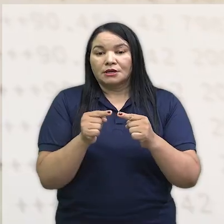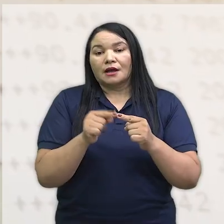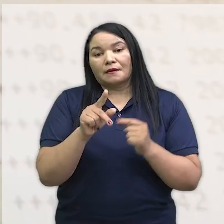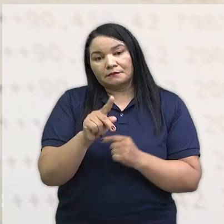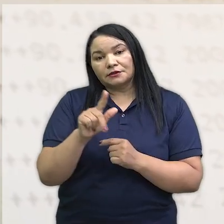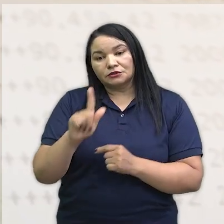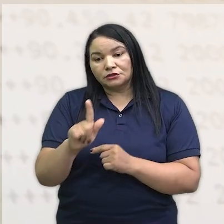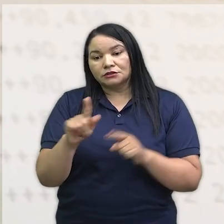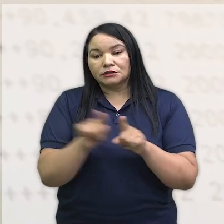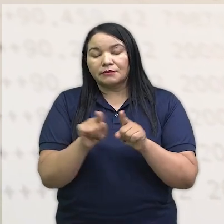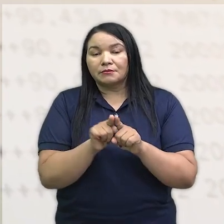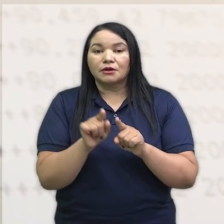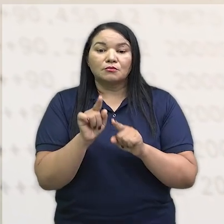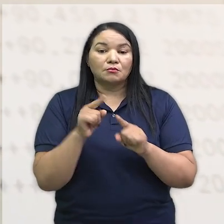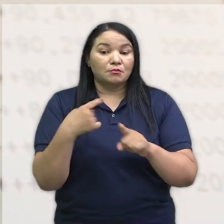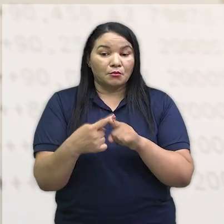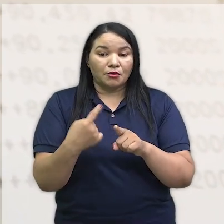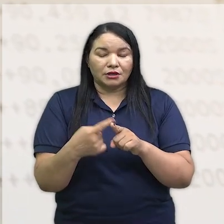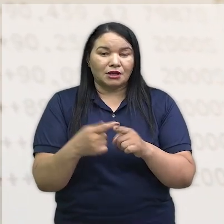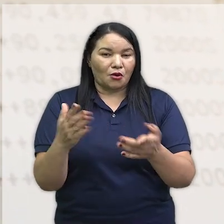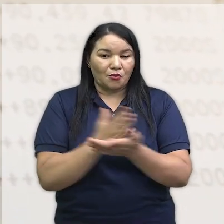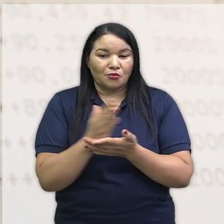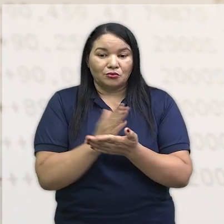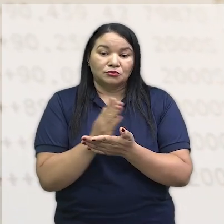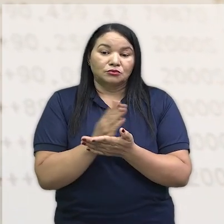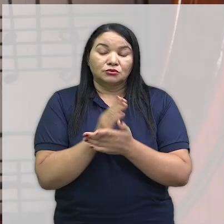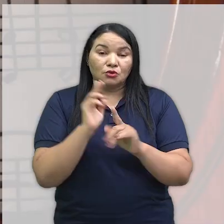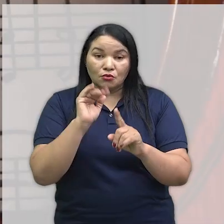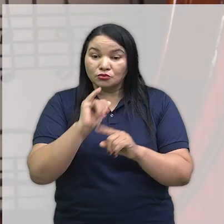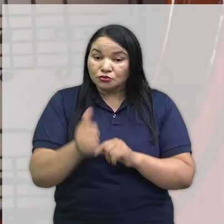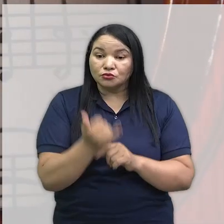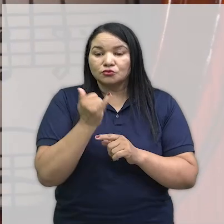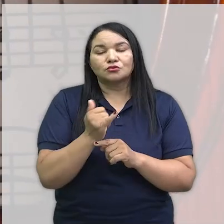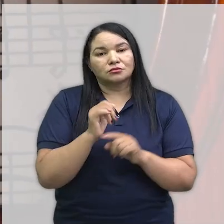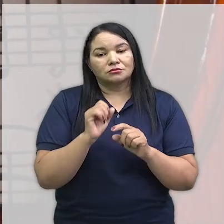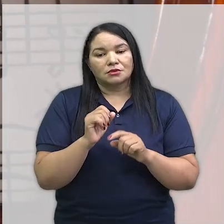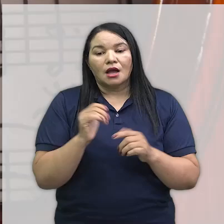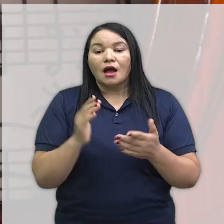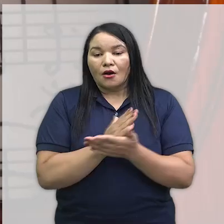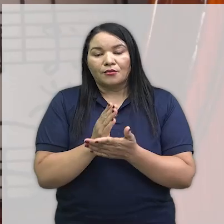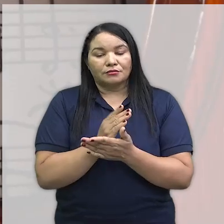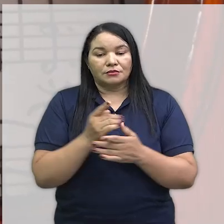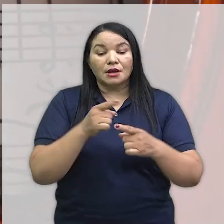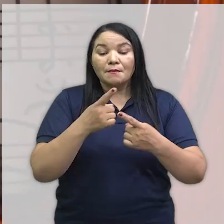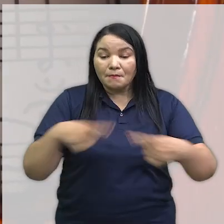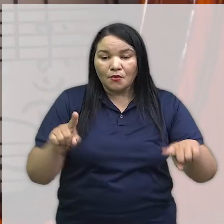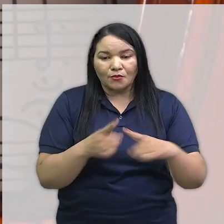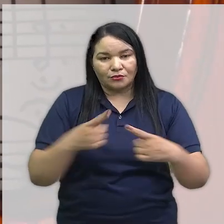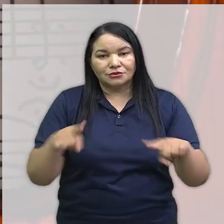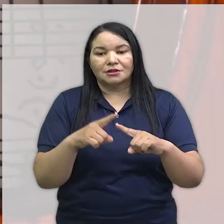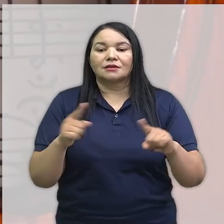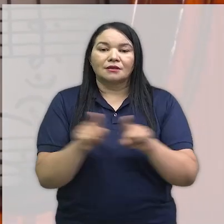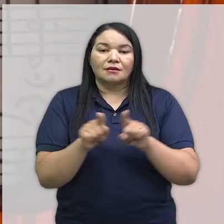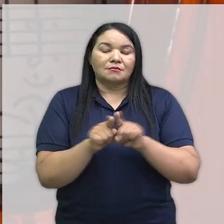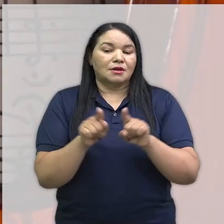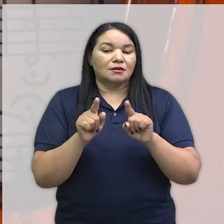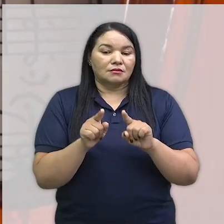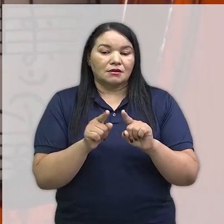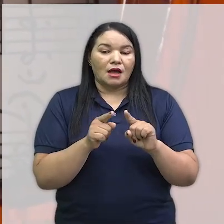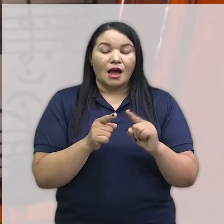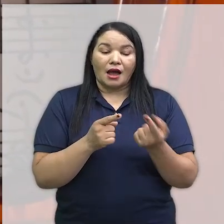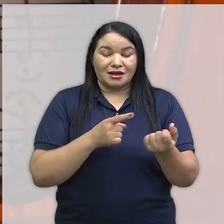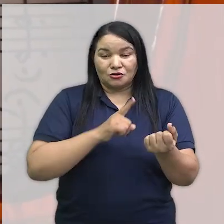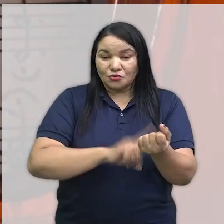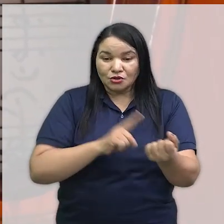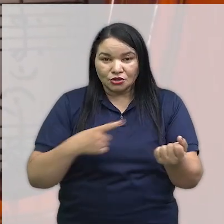geométrica, especialmente em casos de correção monetária. Escalas musicais. A frequência das notas em